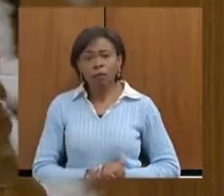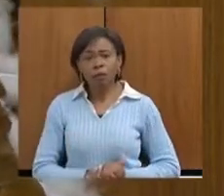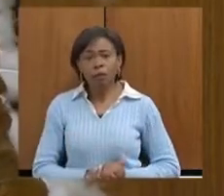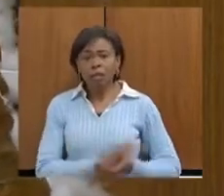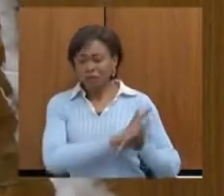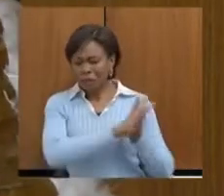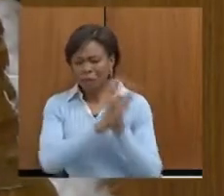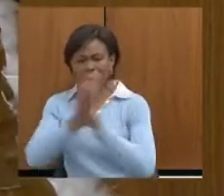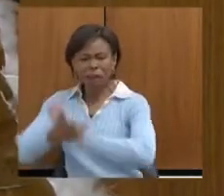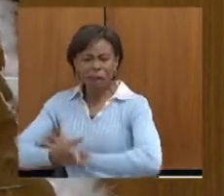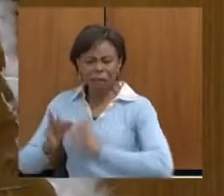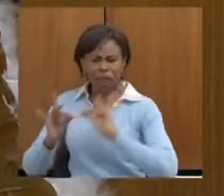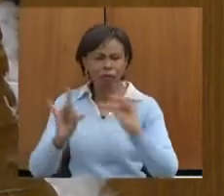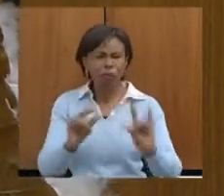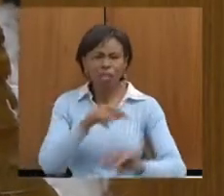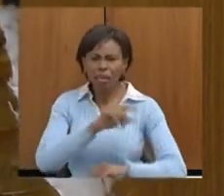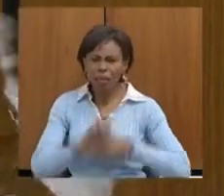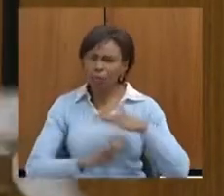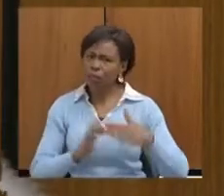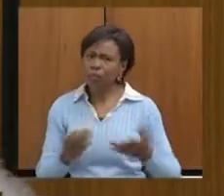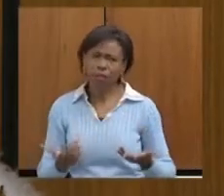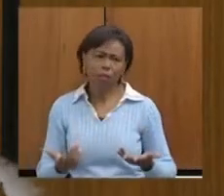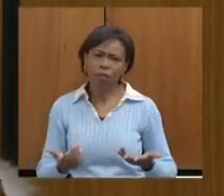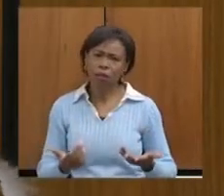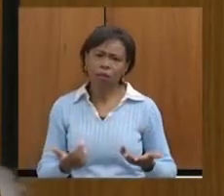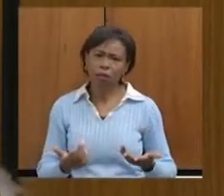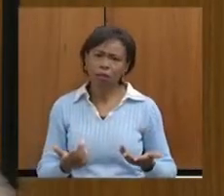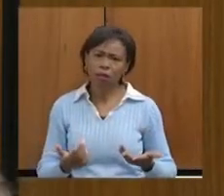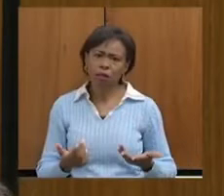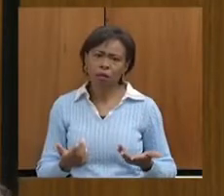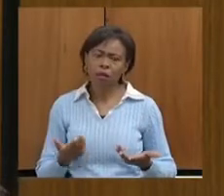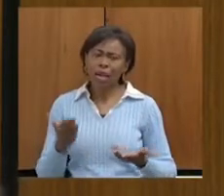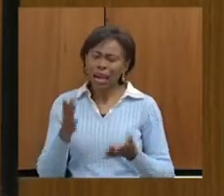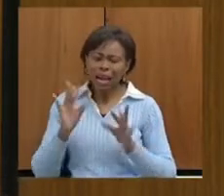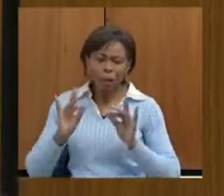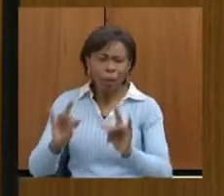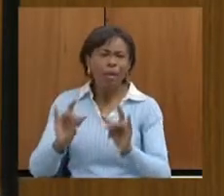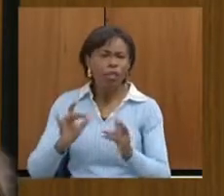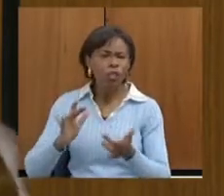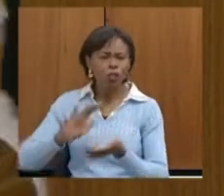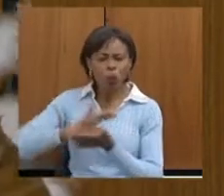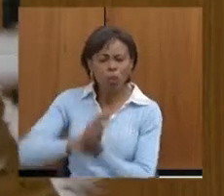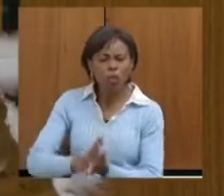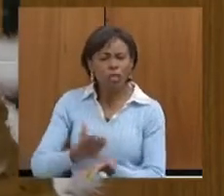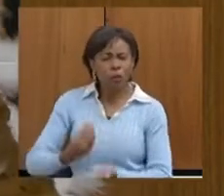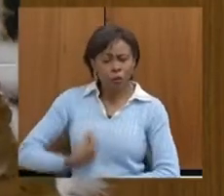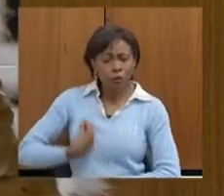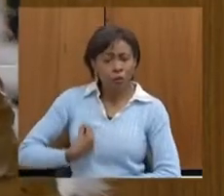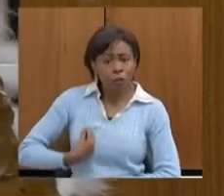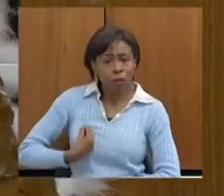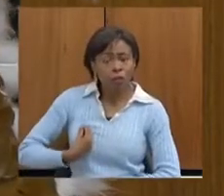destruindo tudo tá acabando com povos e as vidas